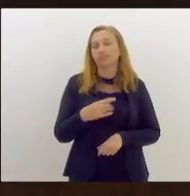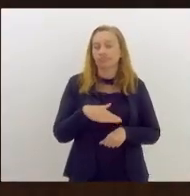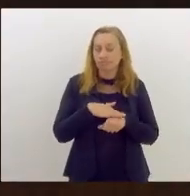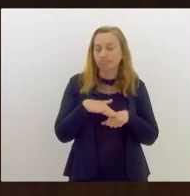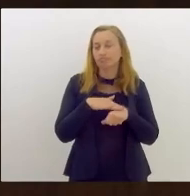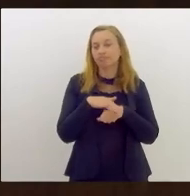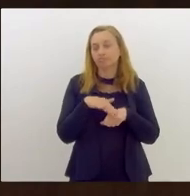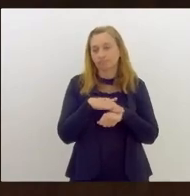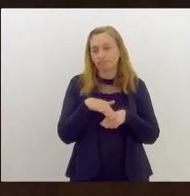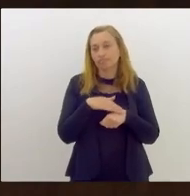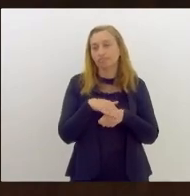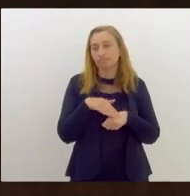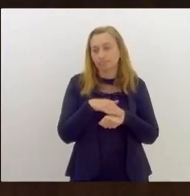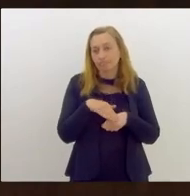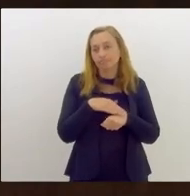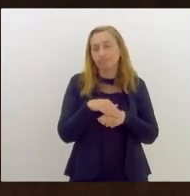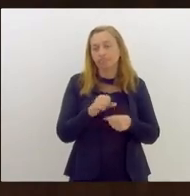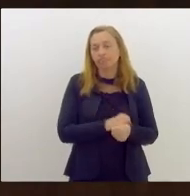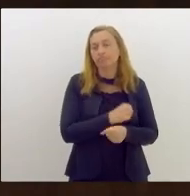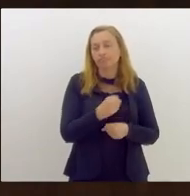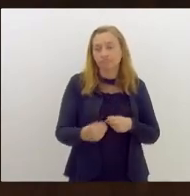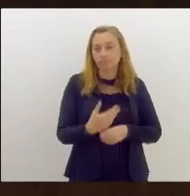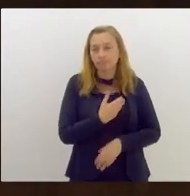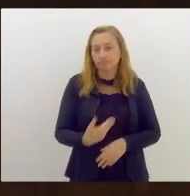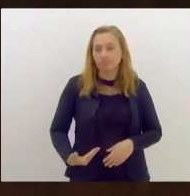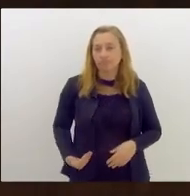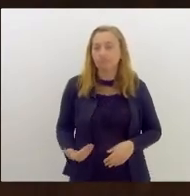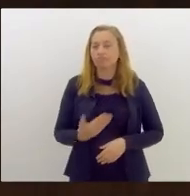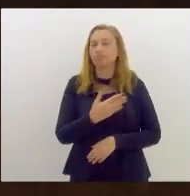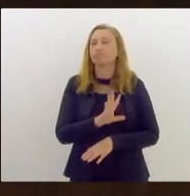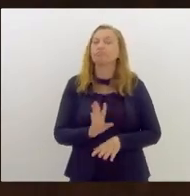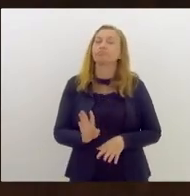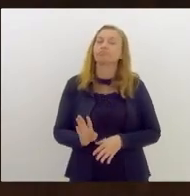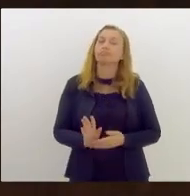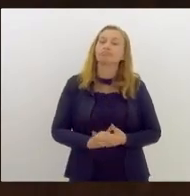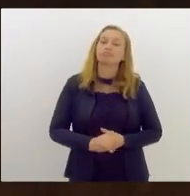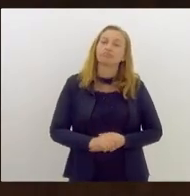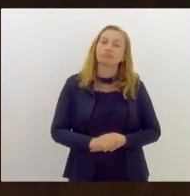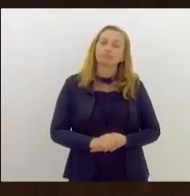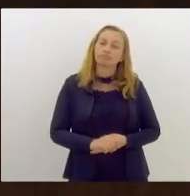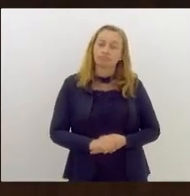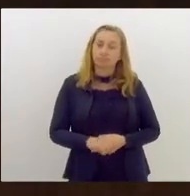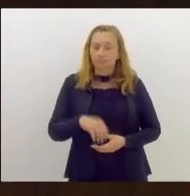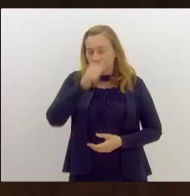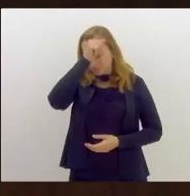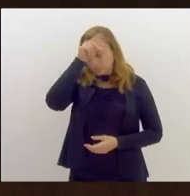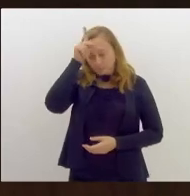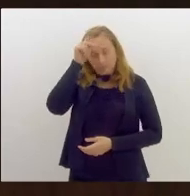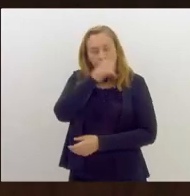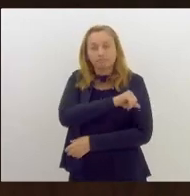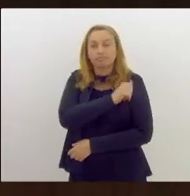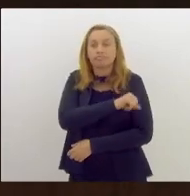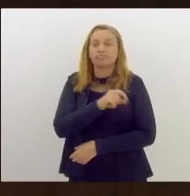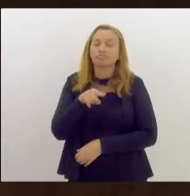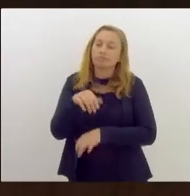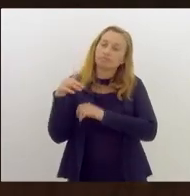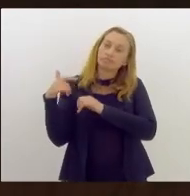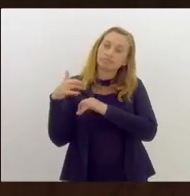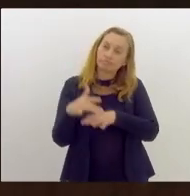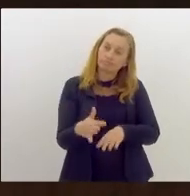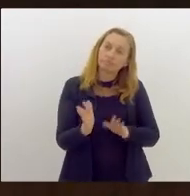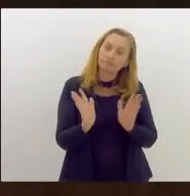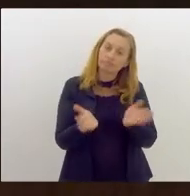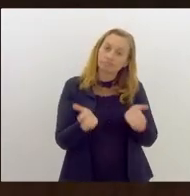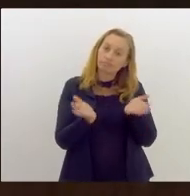com o poder público o governo do estado com a Prefeitura do Rio de Janeiro portanto essa ocupação que hoje